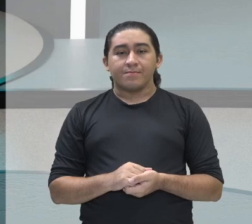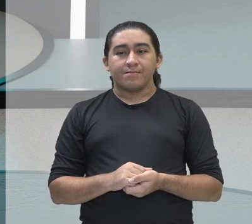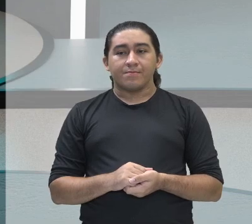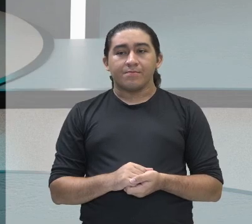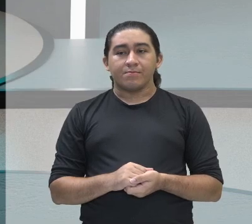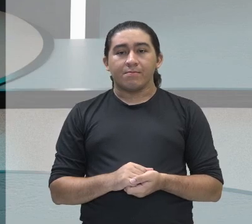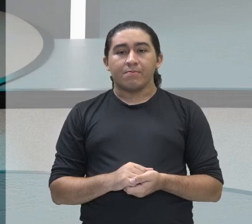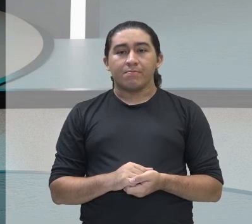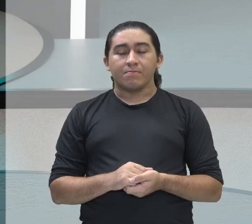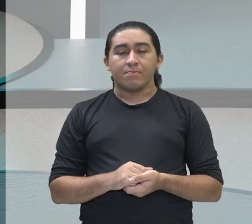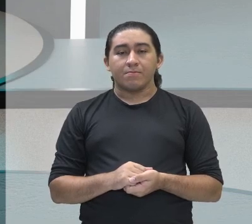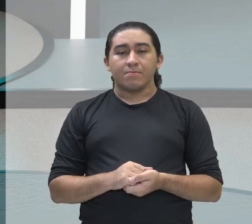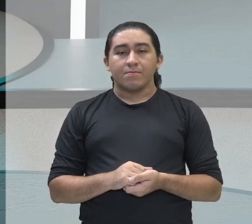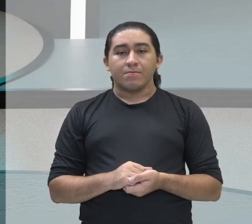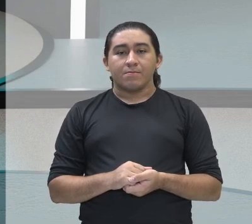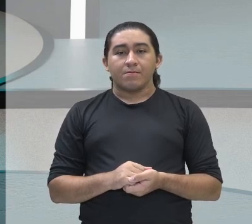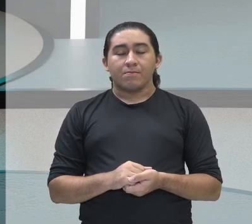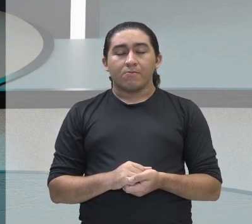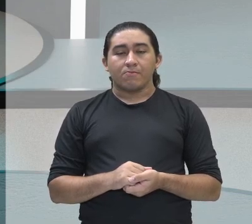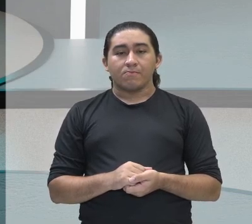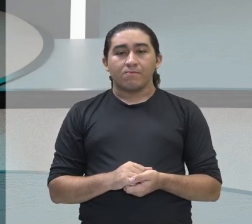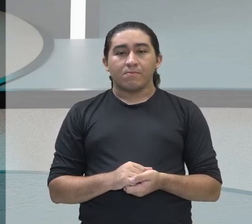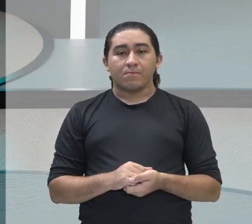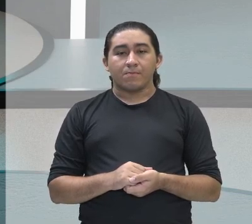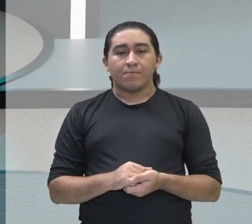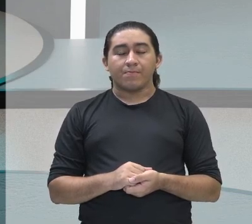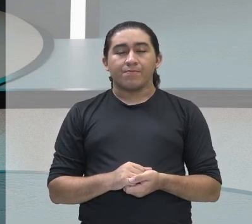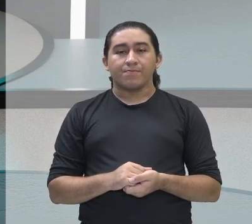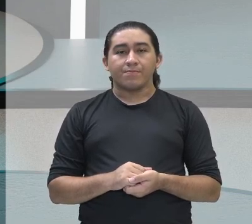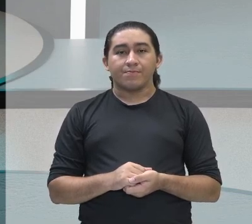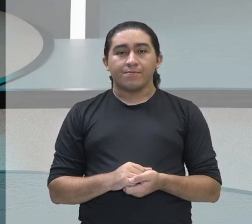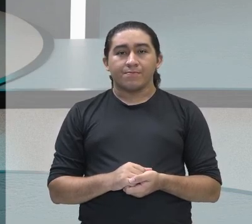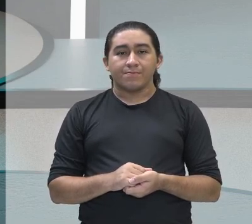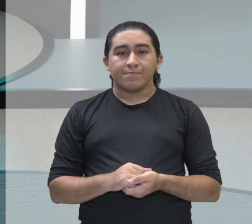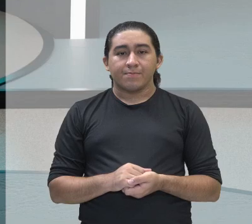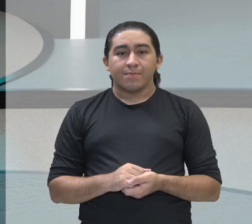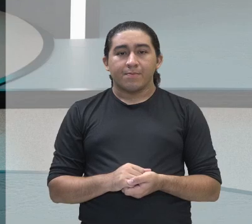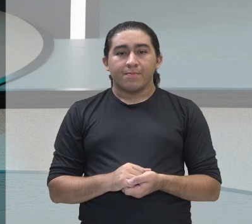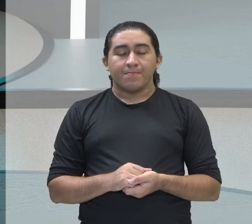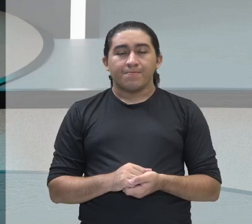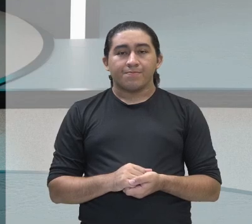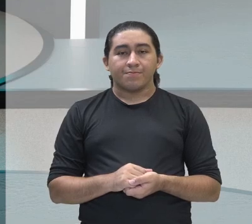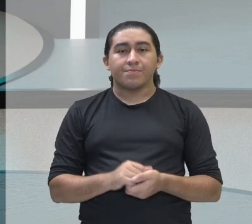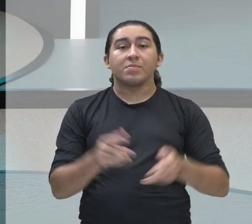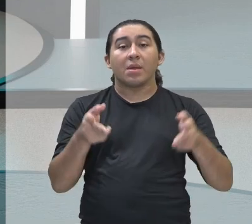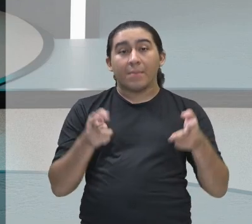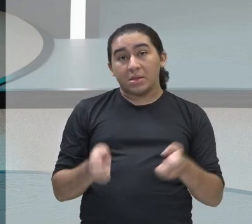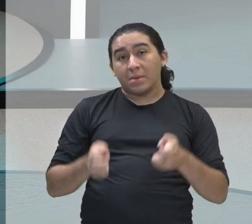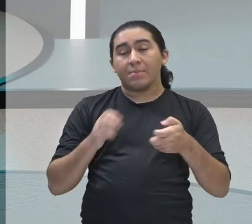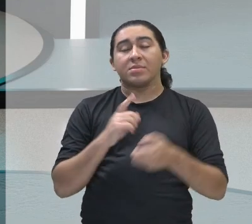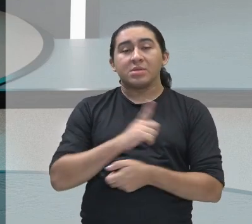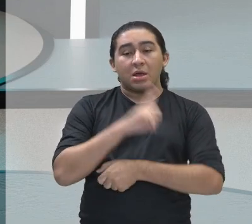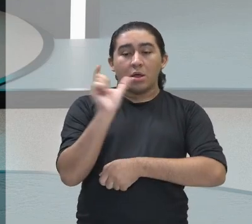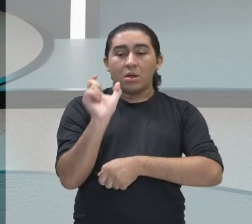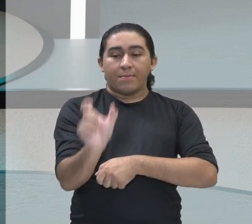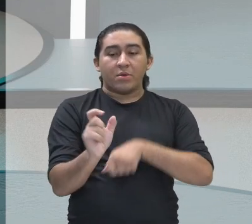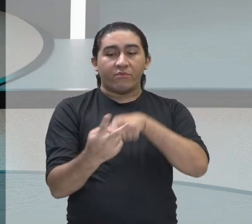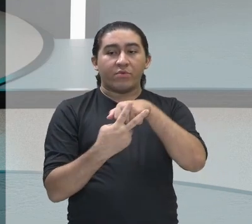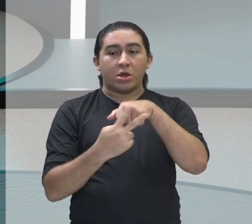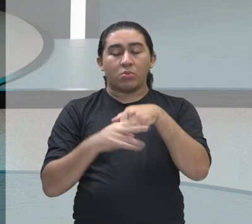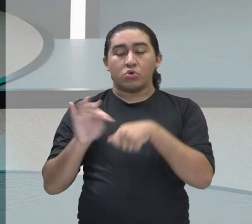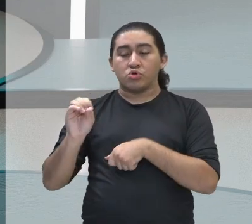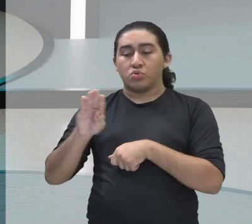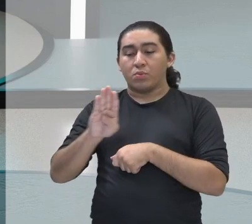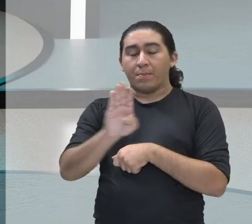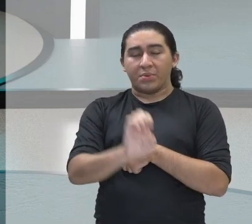de sapatos, são novos, tá certo? Repare que no meio, em branco, eu tenho o verbo to be, porque ele é um verbo de ligação, tá